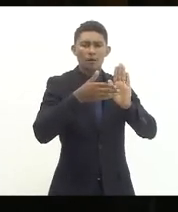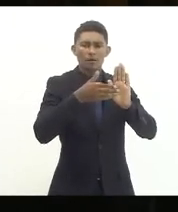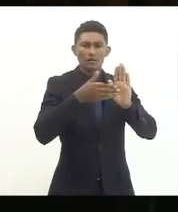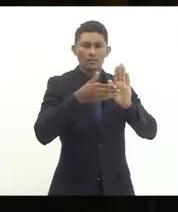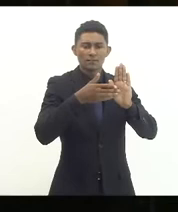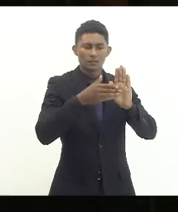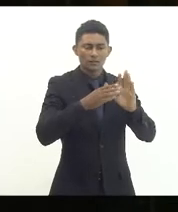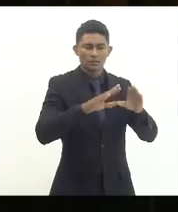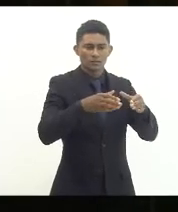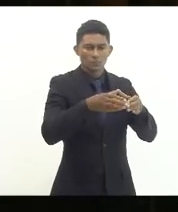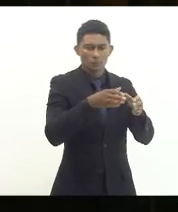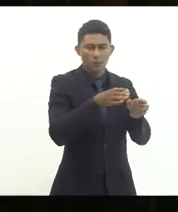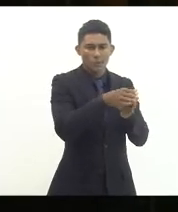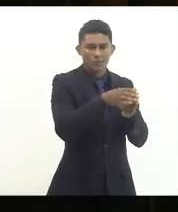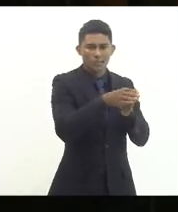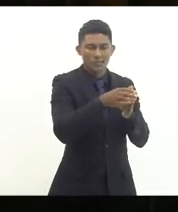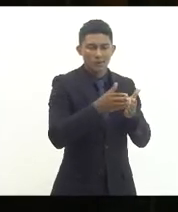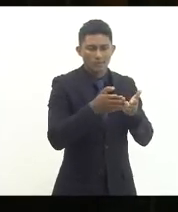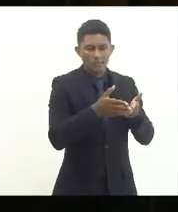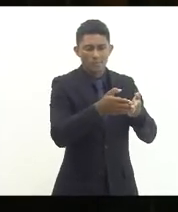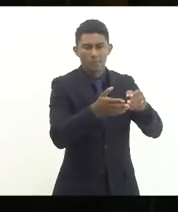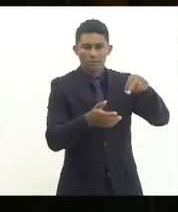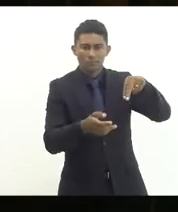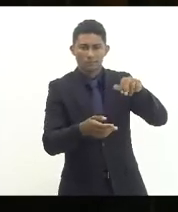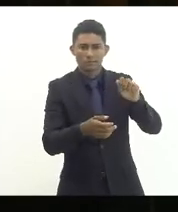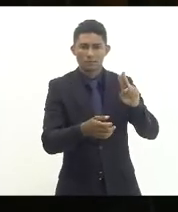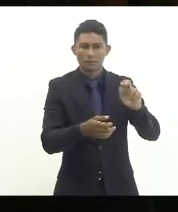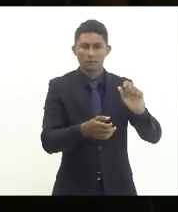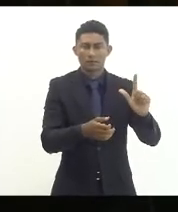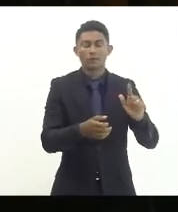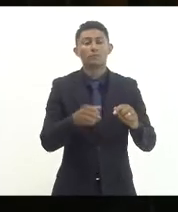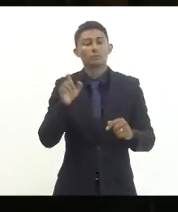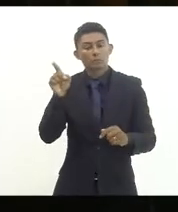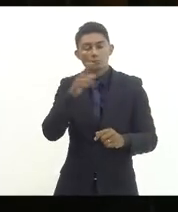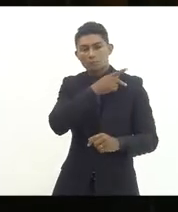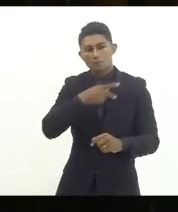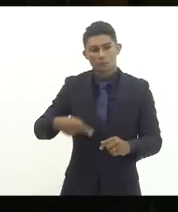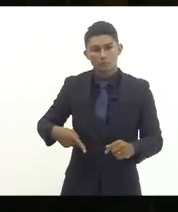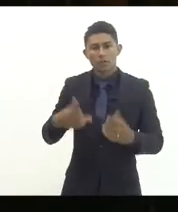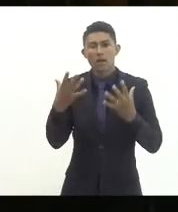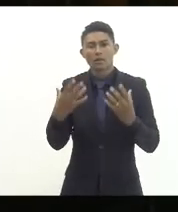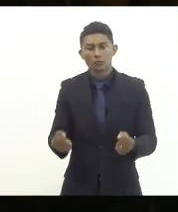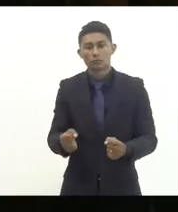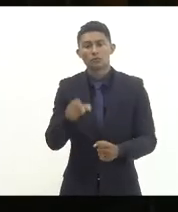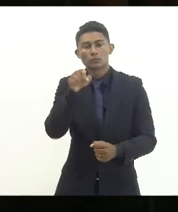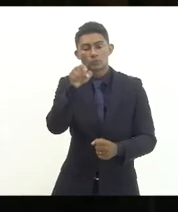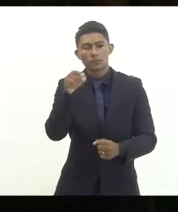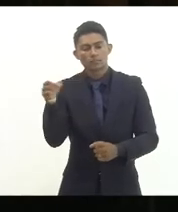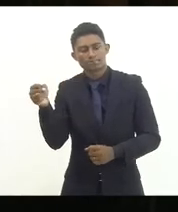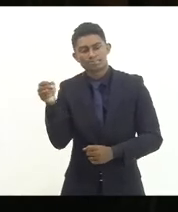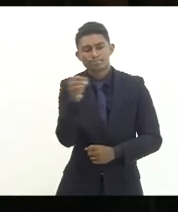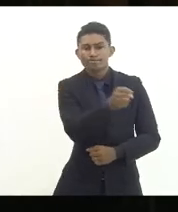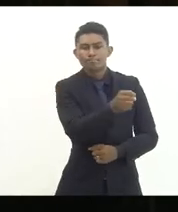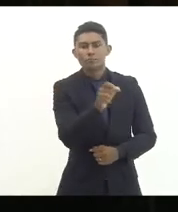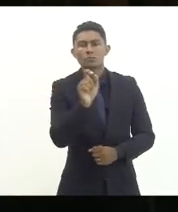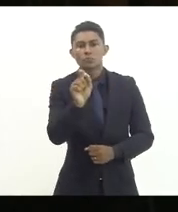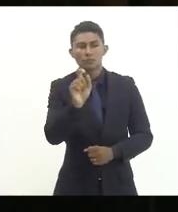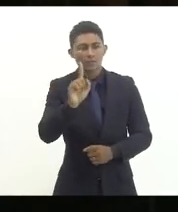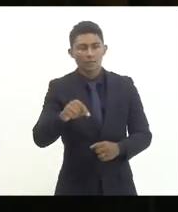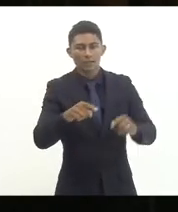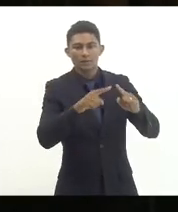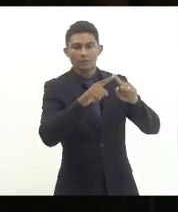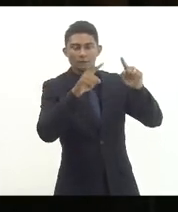Conselho da Ordem do Mérito Naval, resolveu admiti-la no grau de oficial do quadro